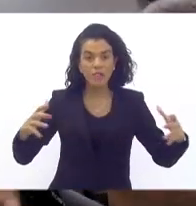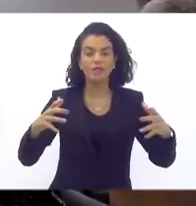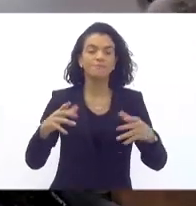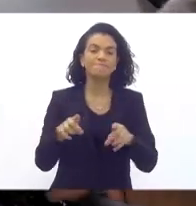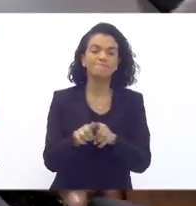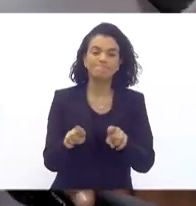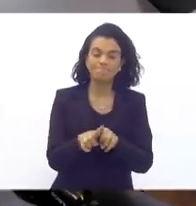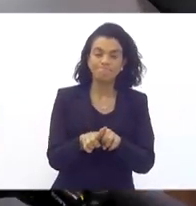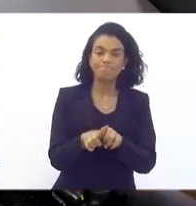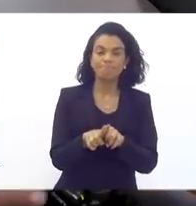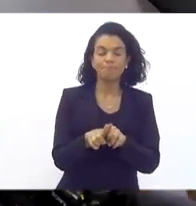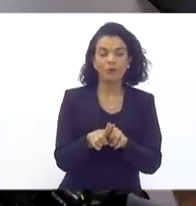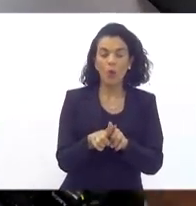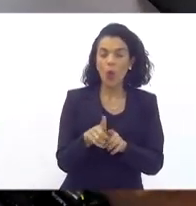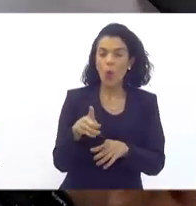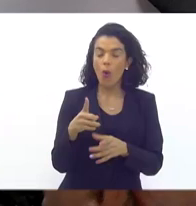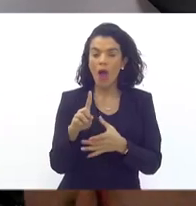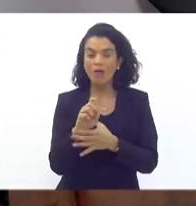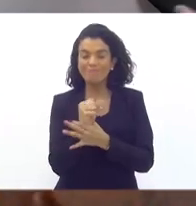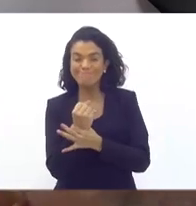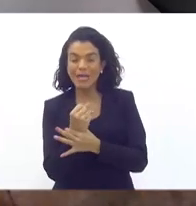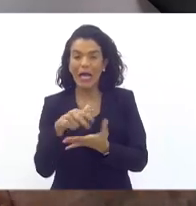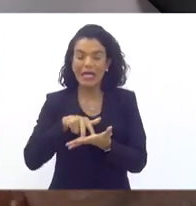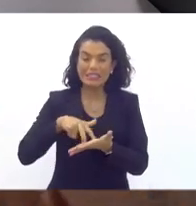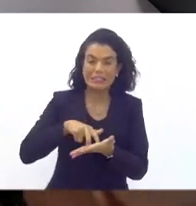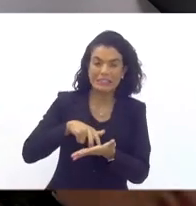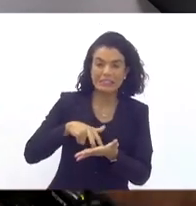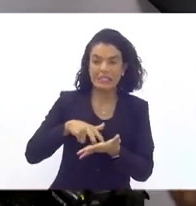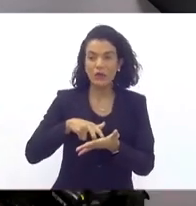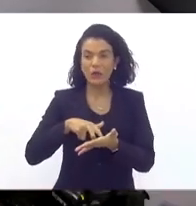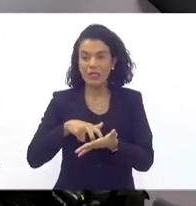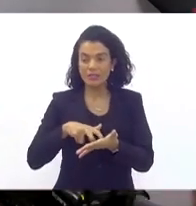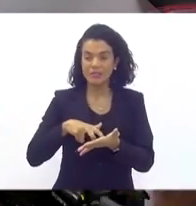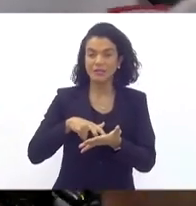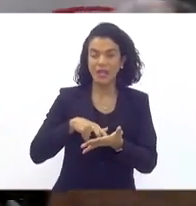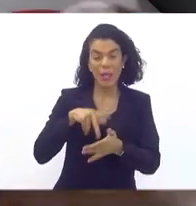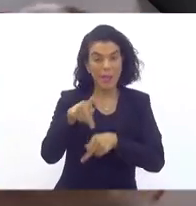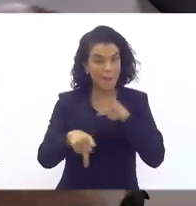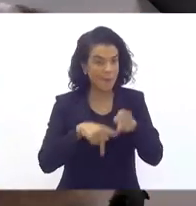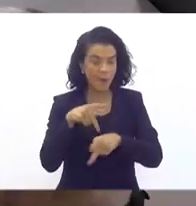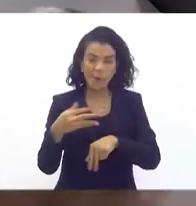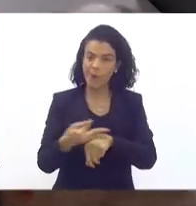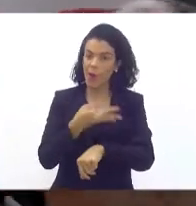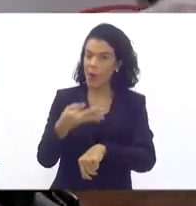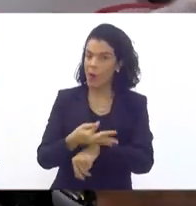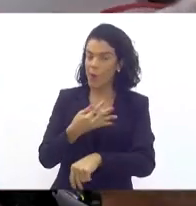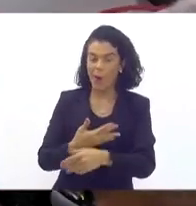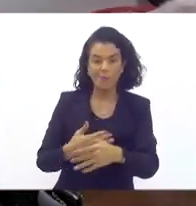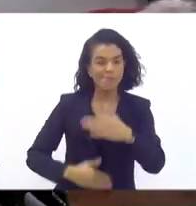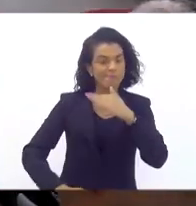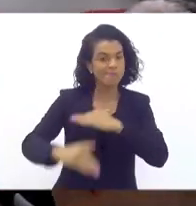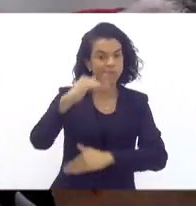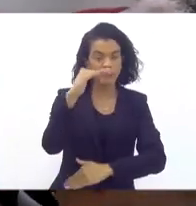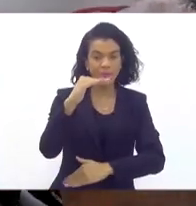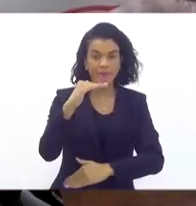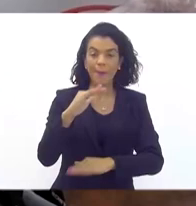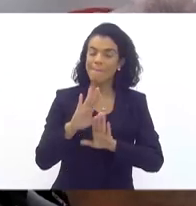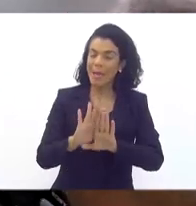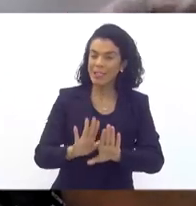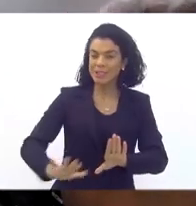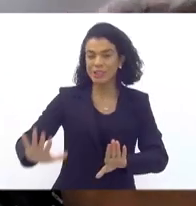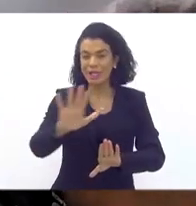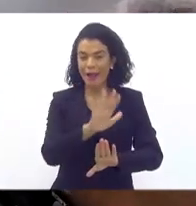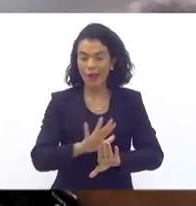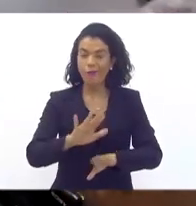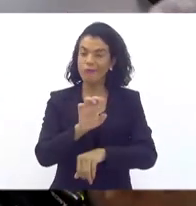trazido consigo uma insegurança uma instabilidade que a população não aguenta mais mas de maneira geral o